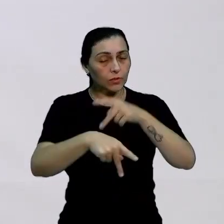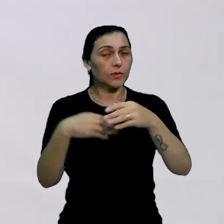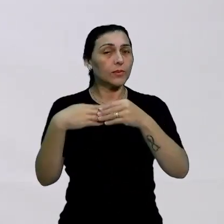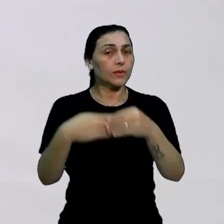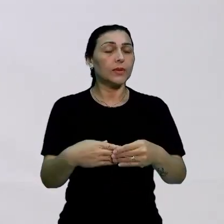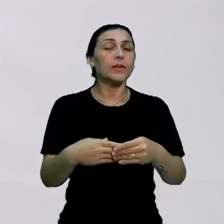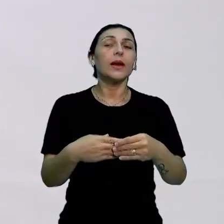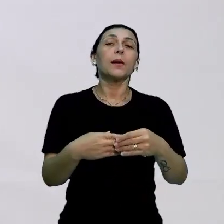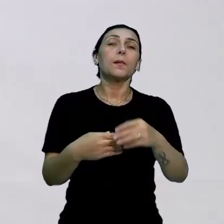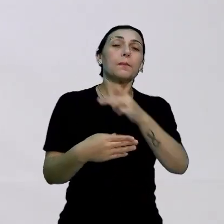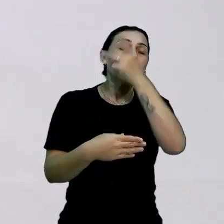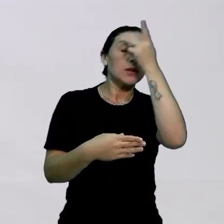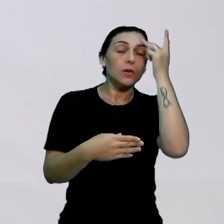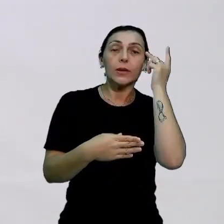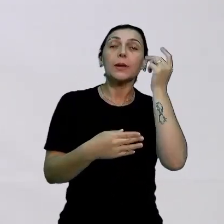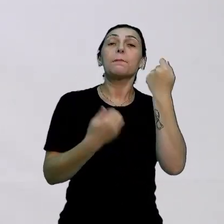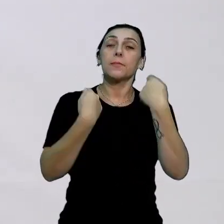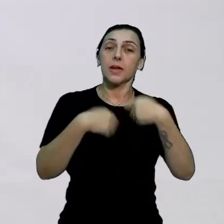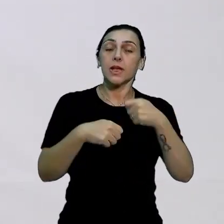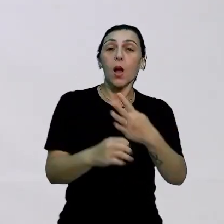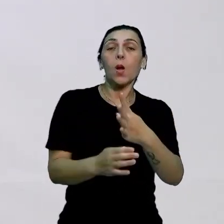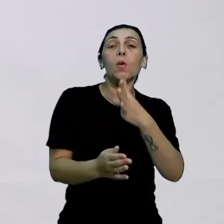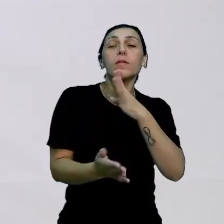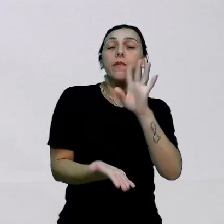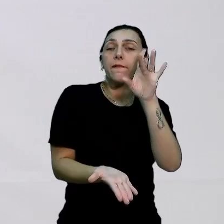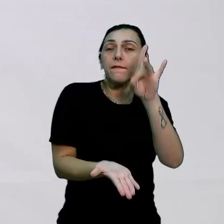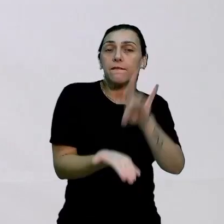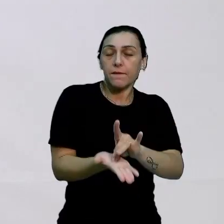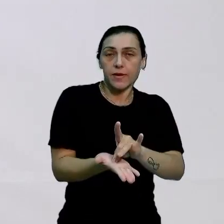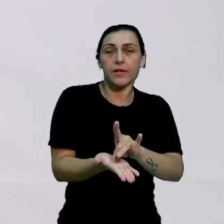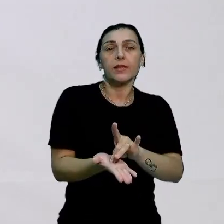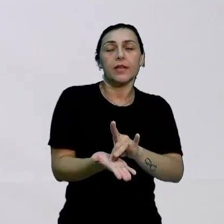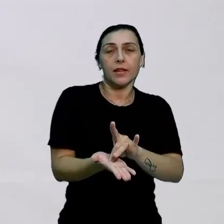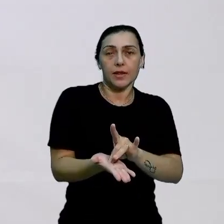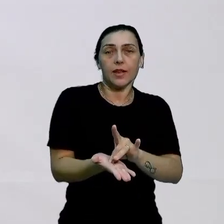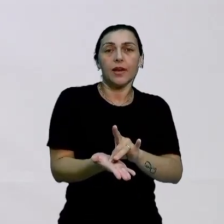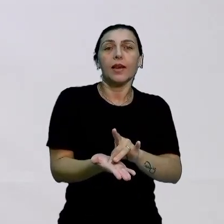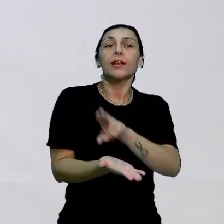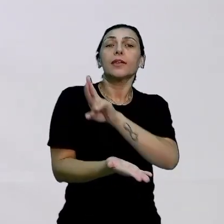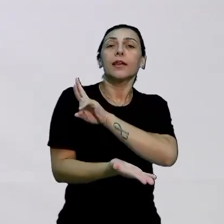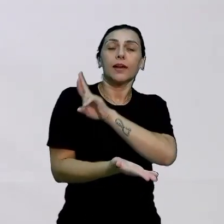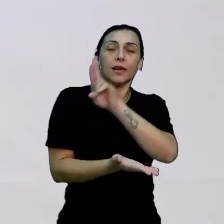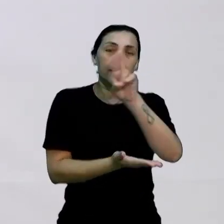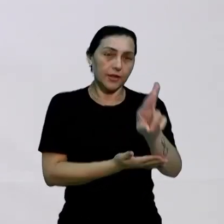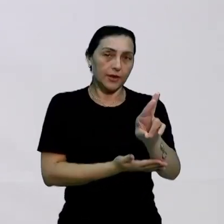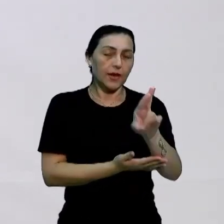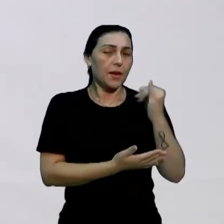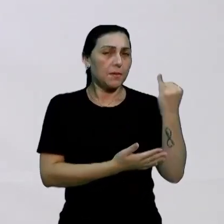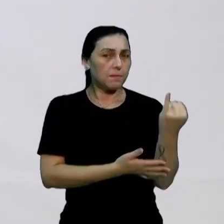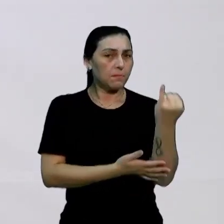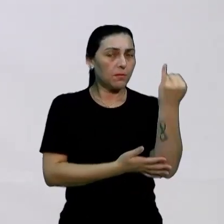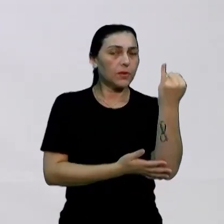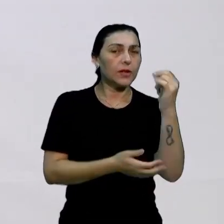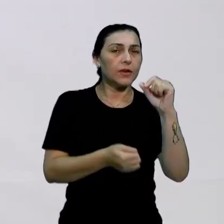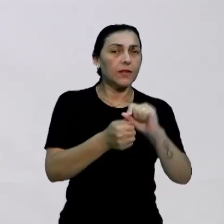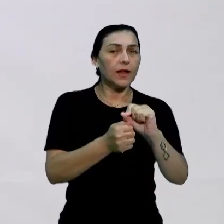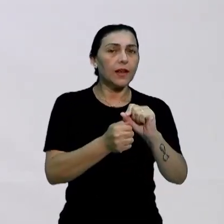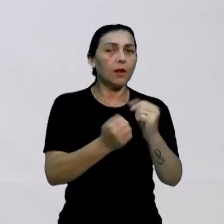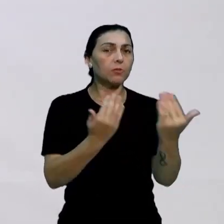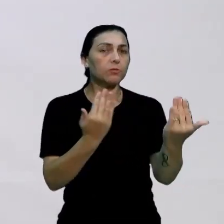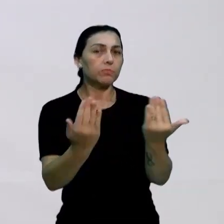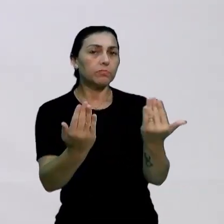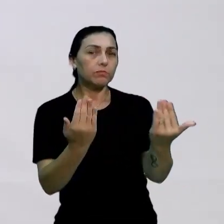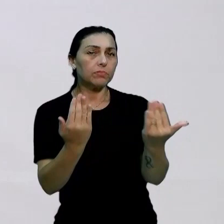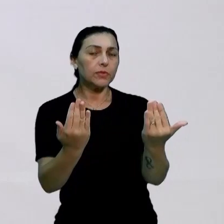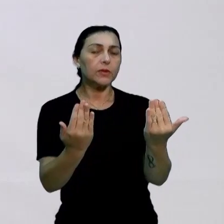apenas como criaturas que precisam conhecer aí a religião. E aí é interessante que a gente faça um paralelo,